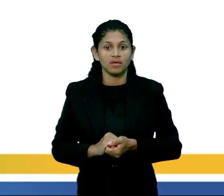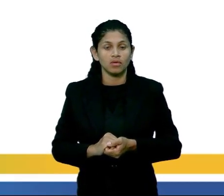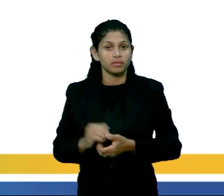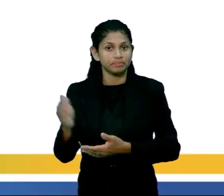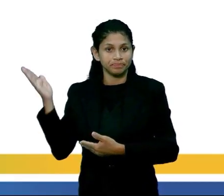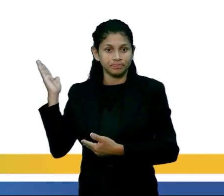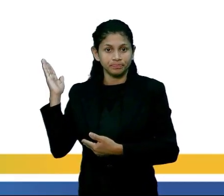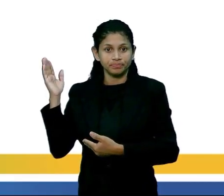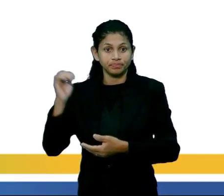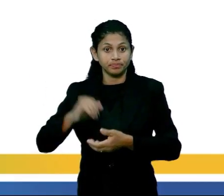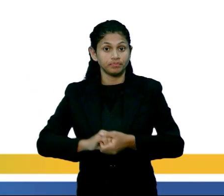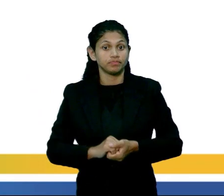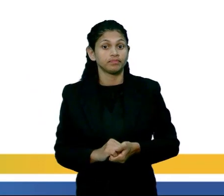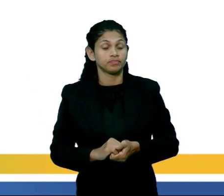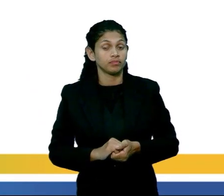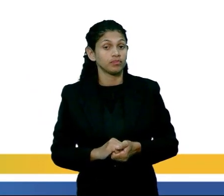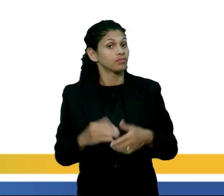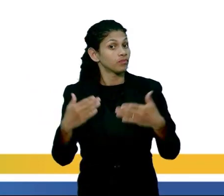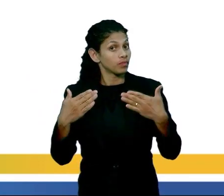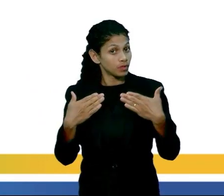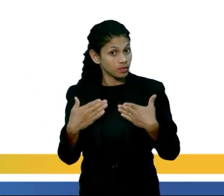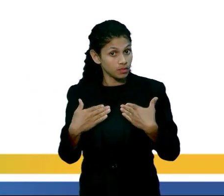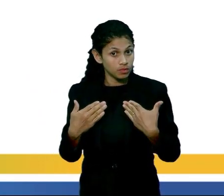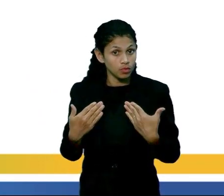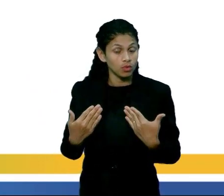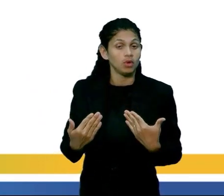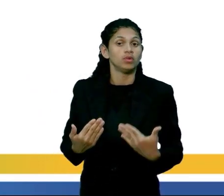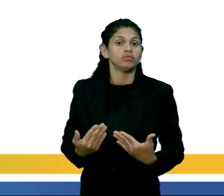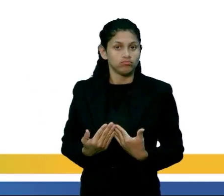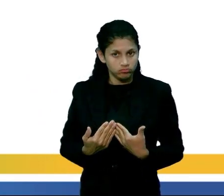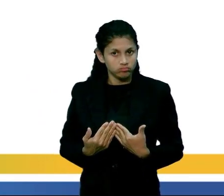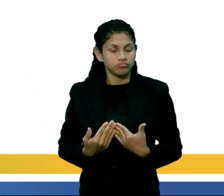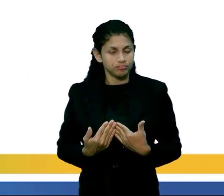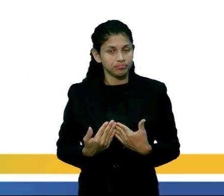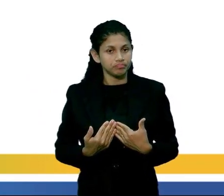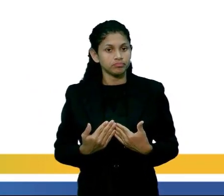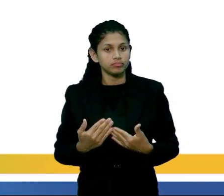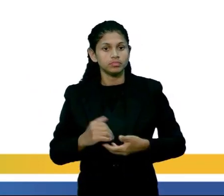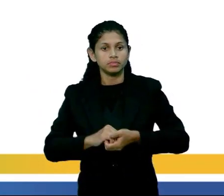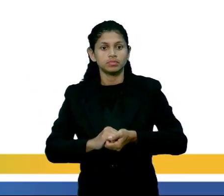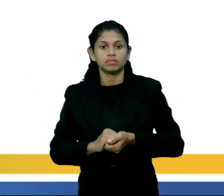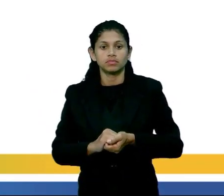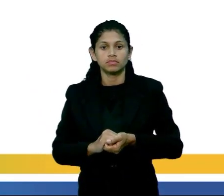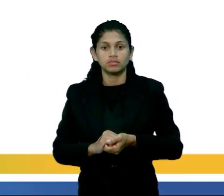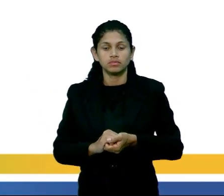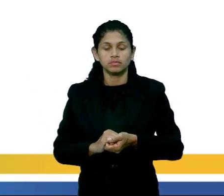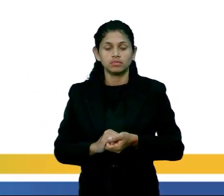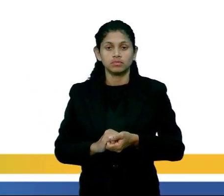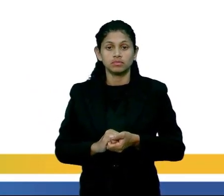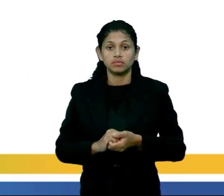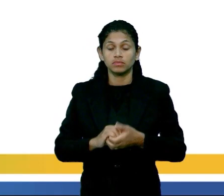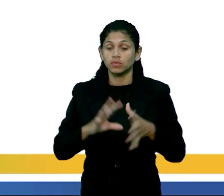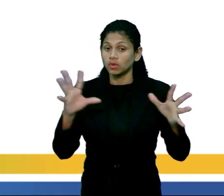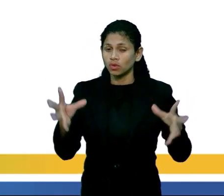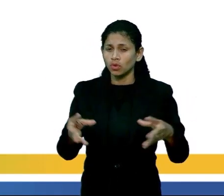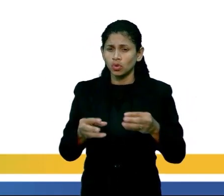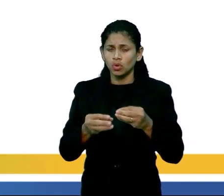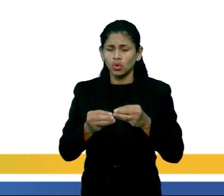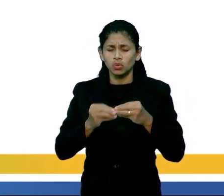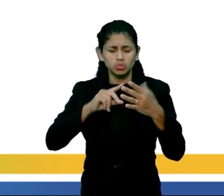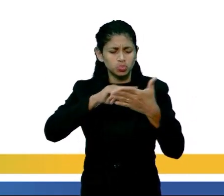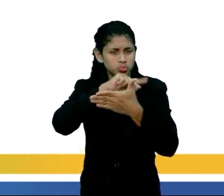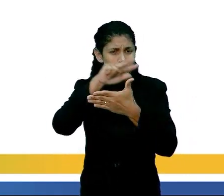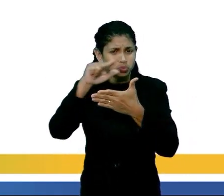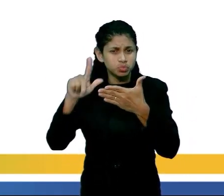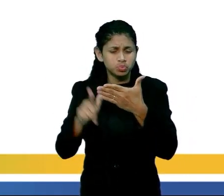ó. Para isso, a gente também vai fazer essa abordagem do corpo e das suas dimensões, né? Que é entender que o corpo é um composto por diversos elementos